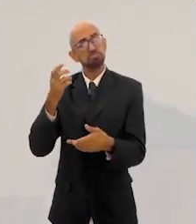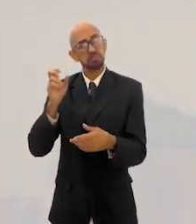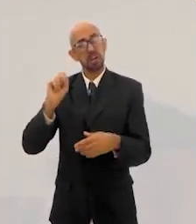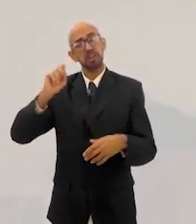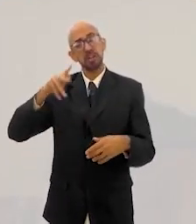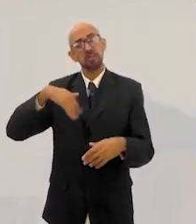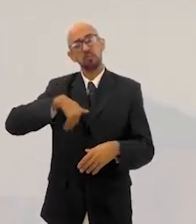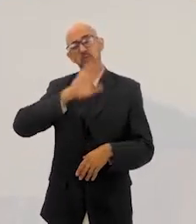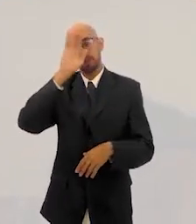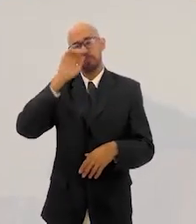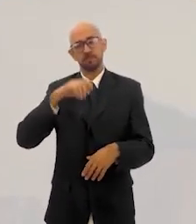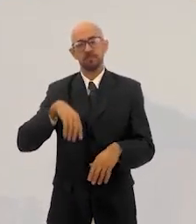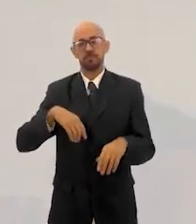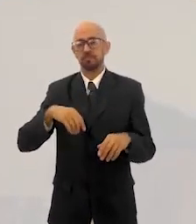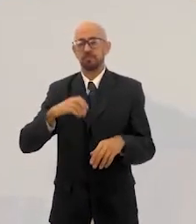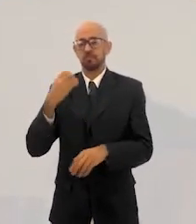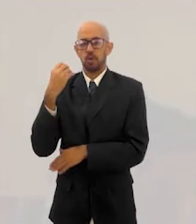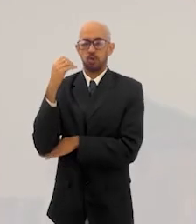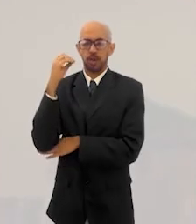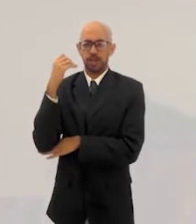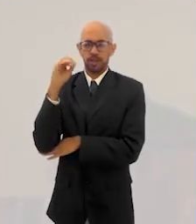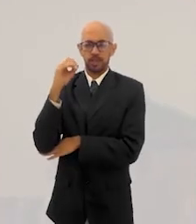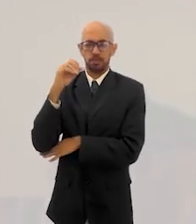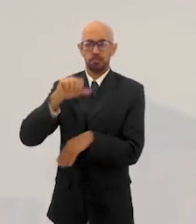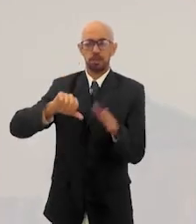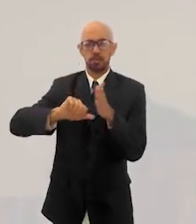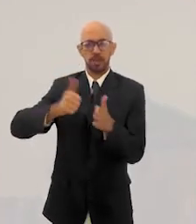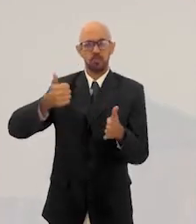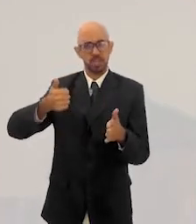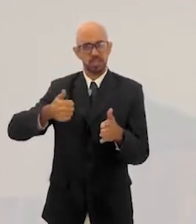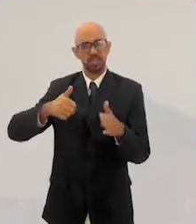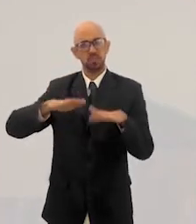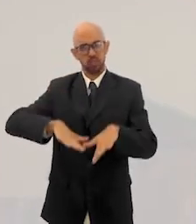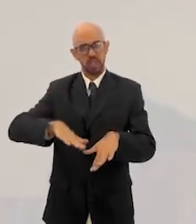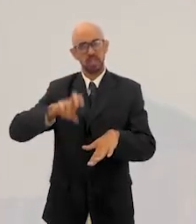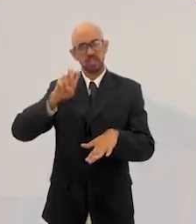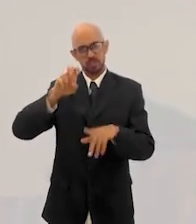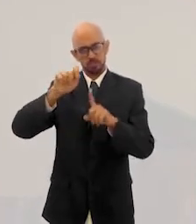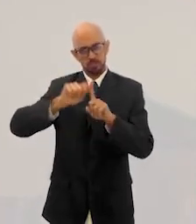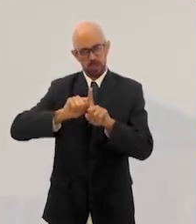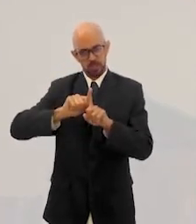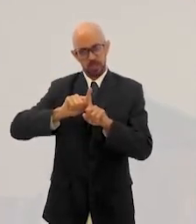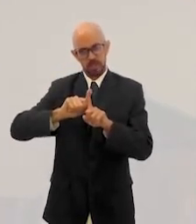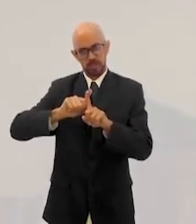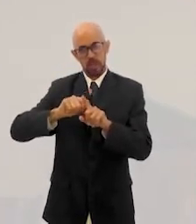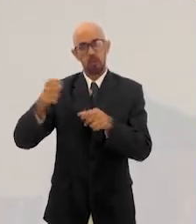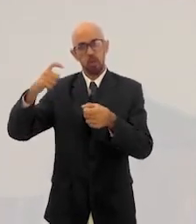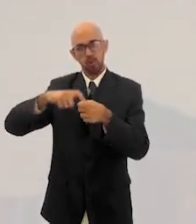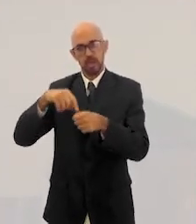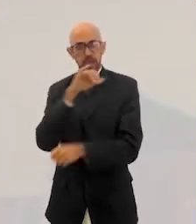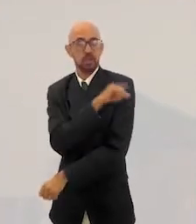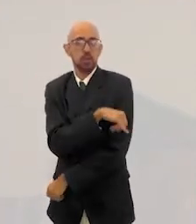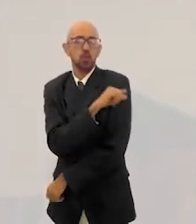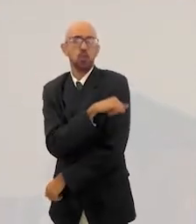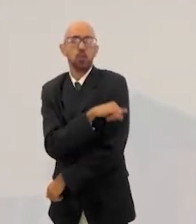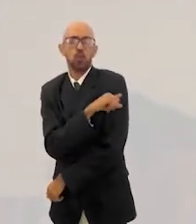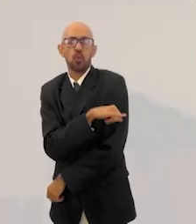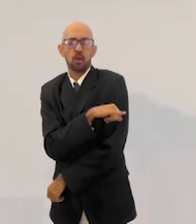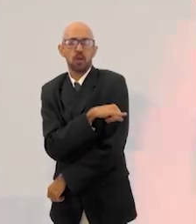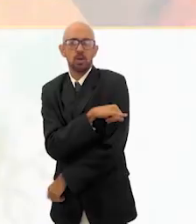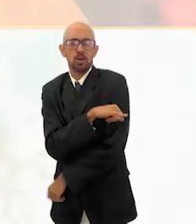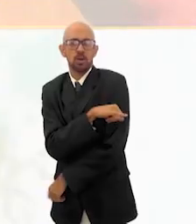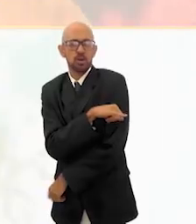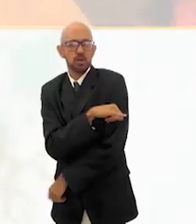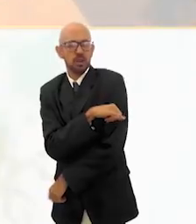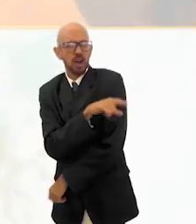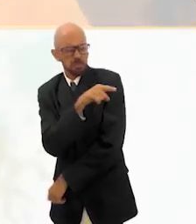vamos lá. E fui a Porto Alegre, fui. Aí foi a primeira vez, passei acho que 5 meses direto. Aí voltei para o Rio, fiquei um tempo no Rio, dei